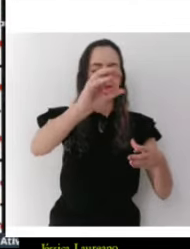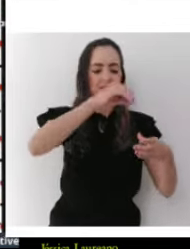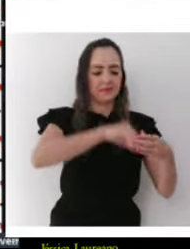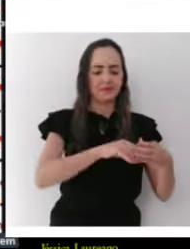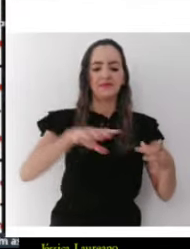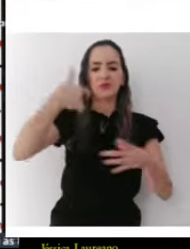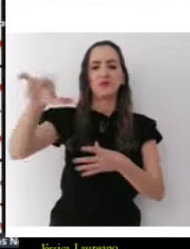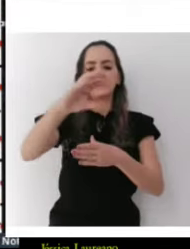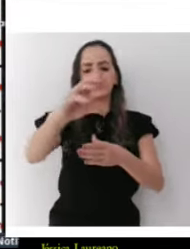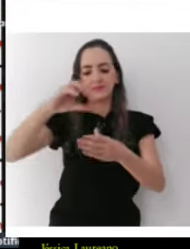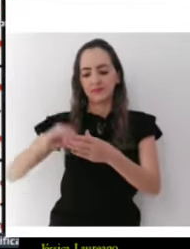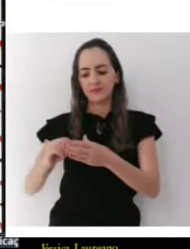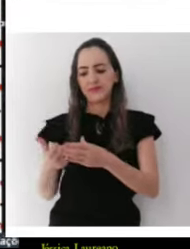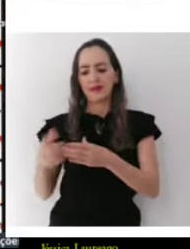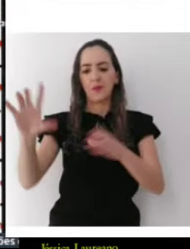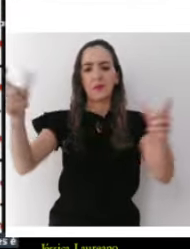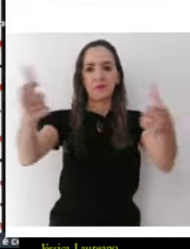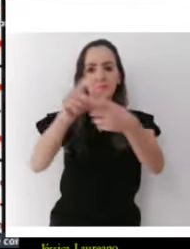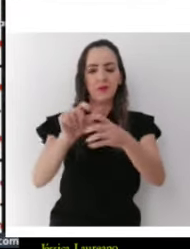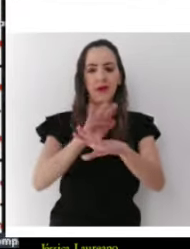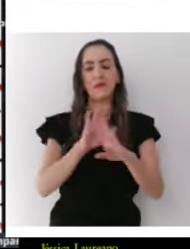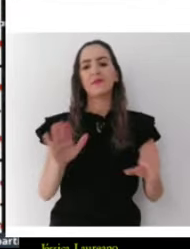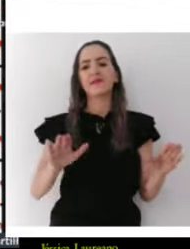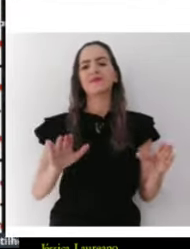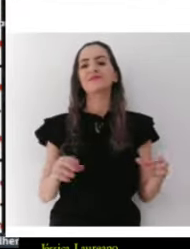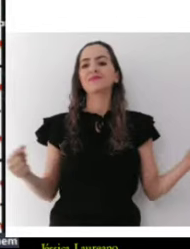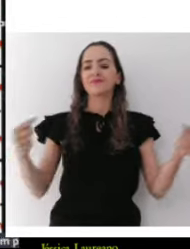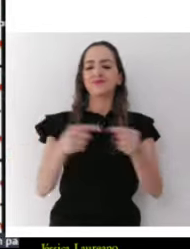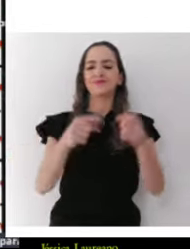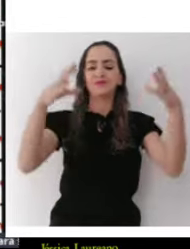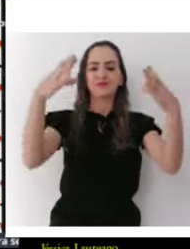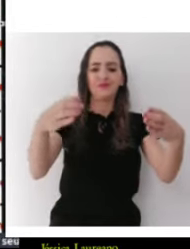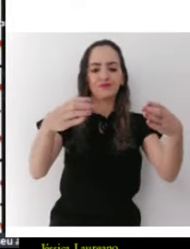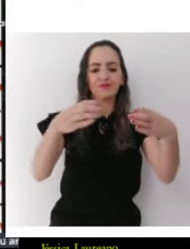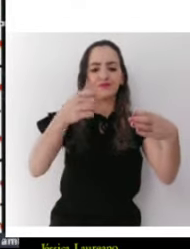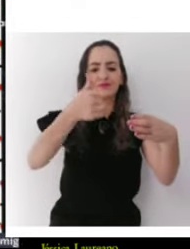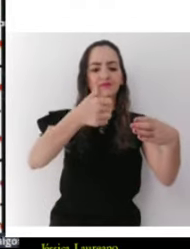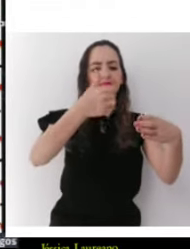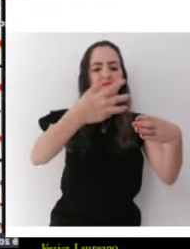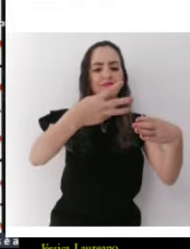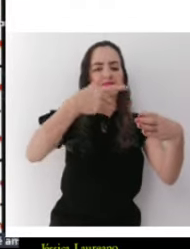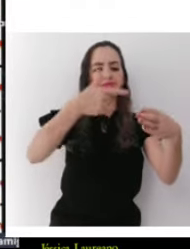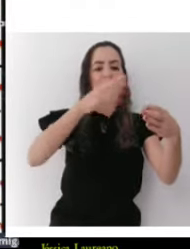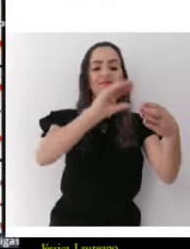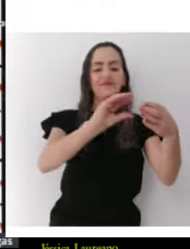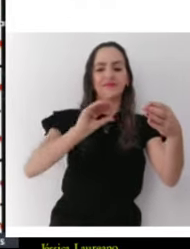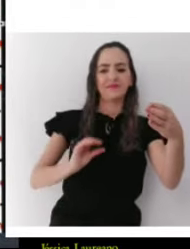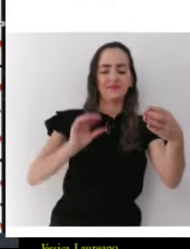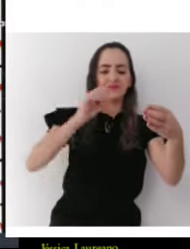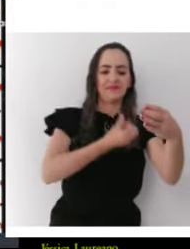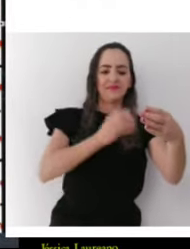isso daí que você está fazendo, você está dividindo o todo, que é 132 mangas, em partes de